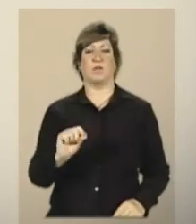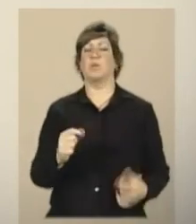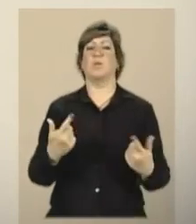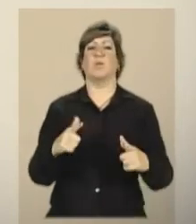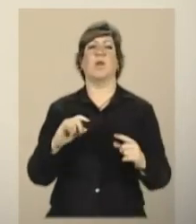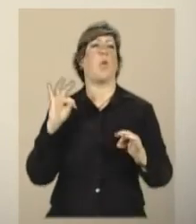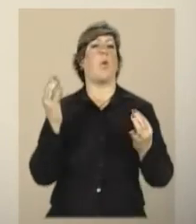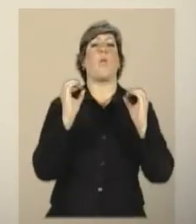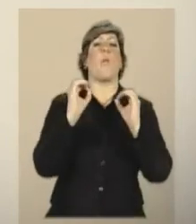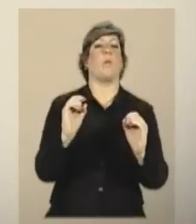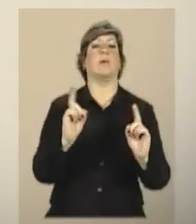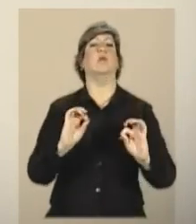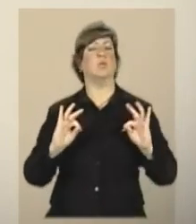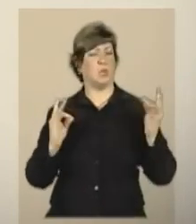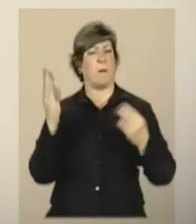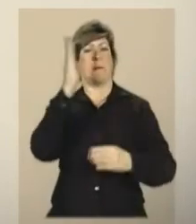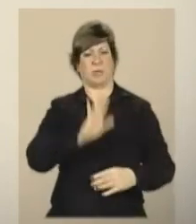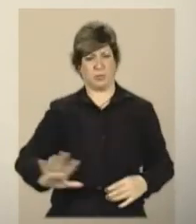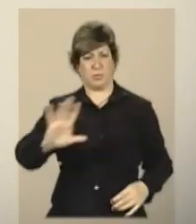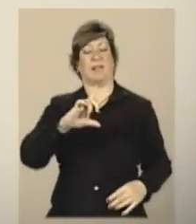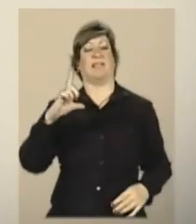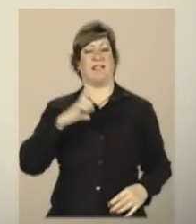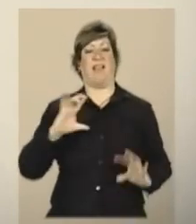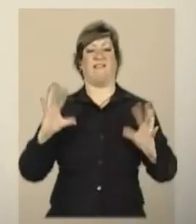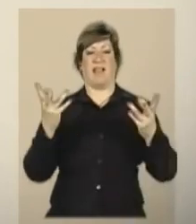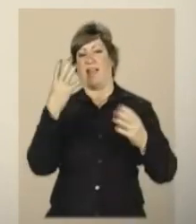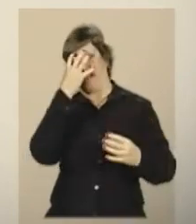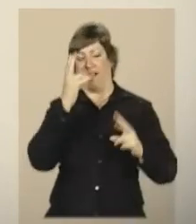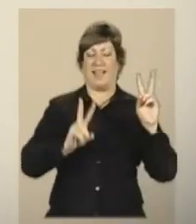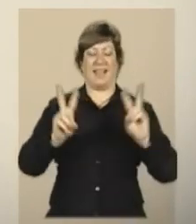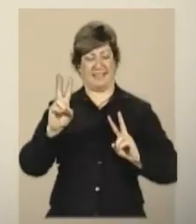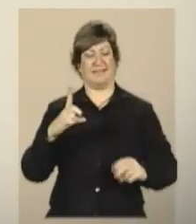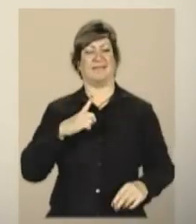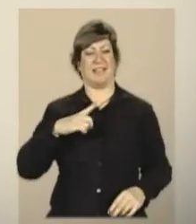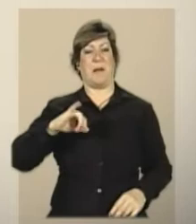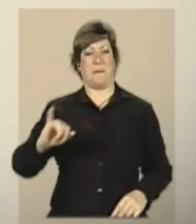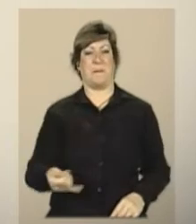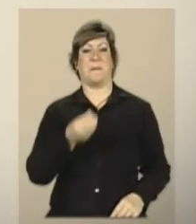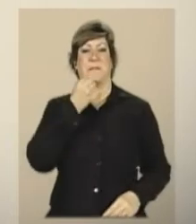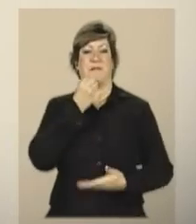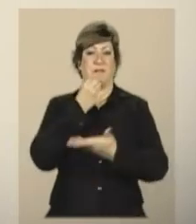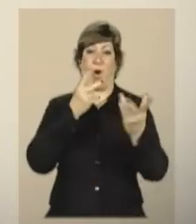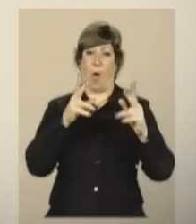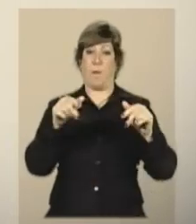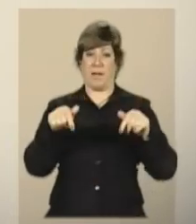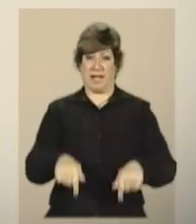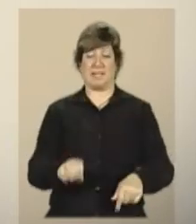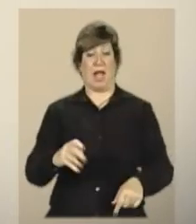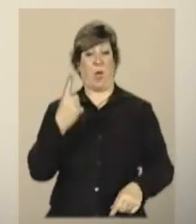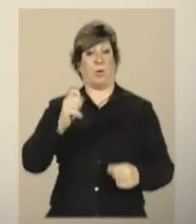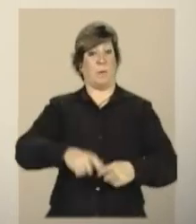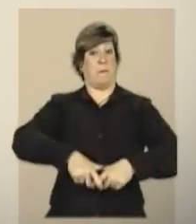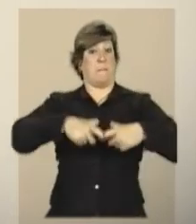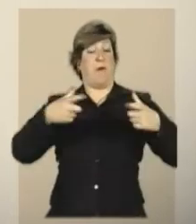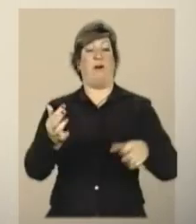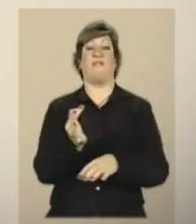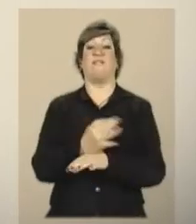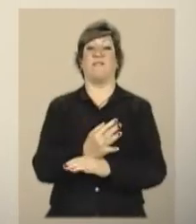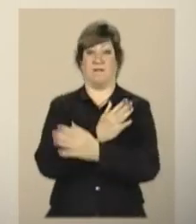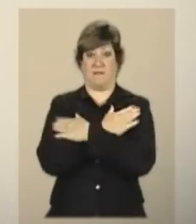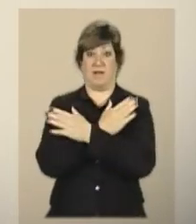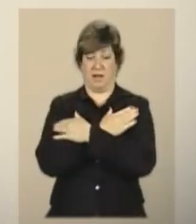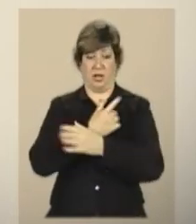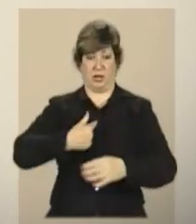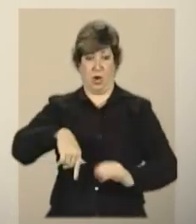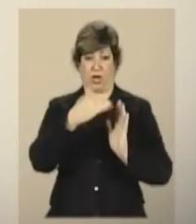um só lugar no Brasil que não tenha e que não aproveite o seu carnaval como esse é um dos maiores feriados